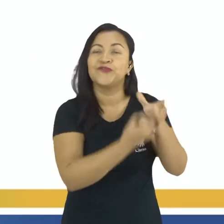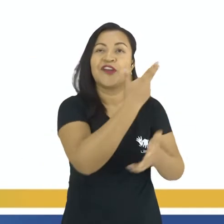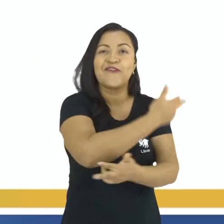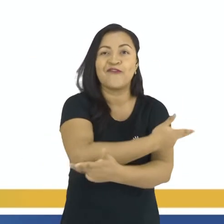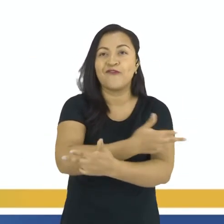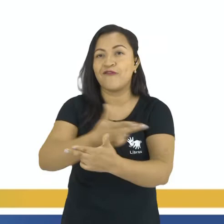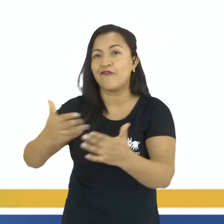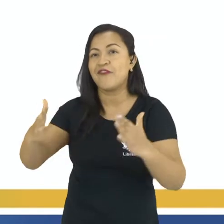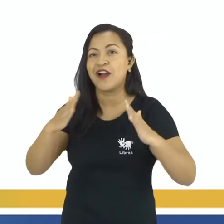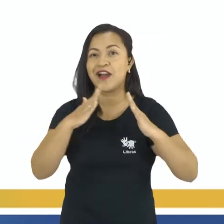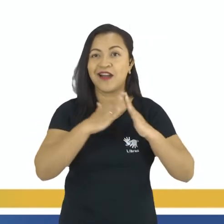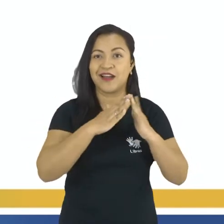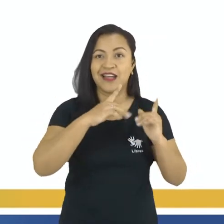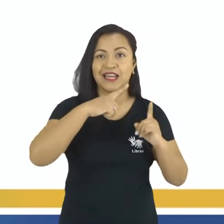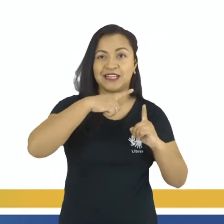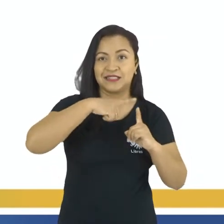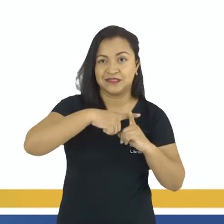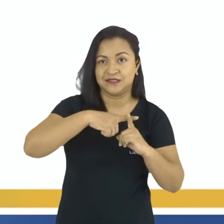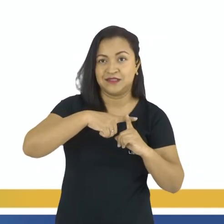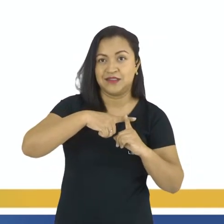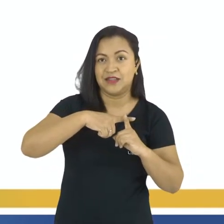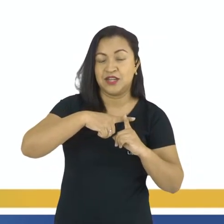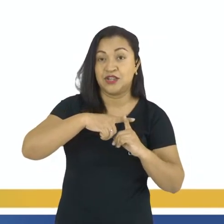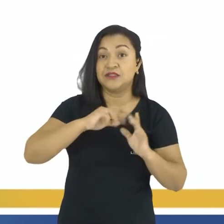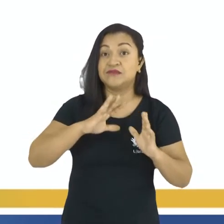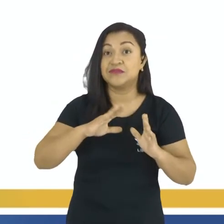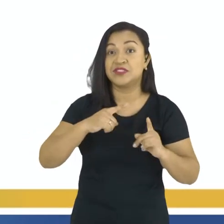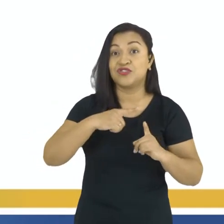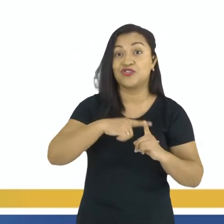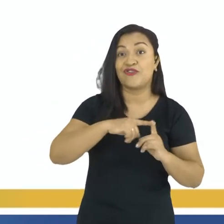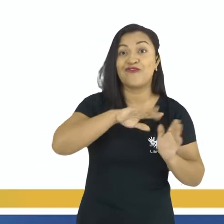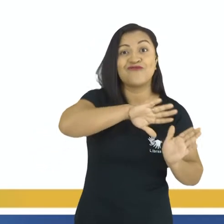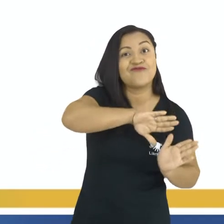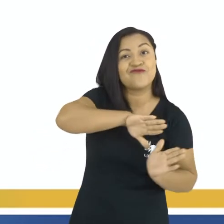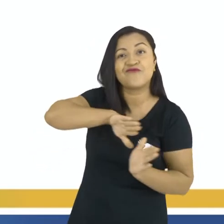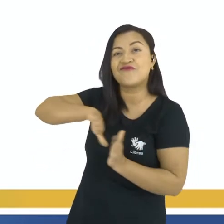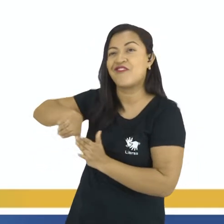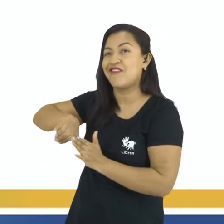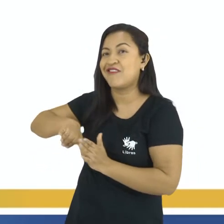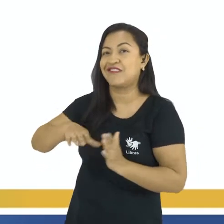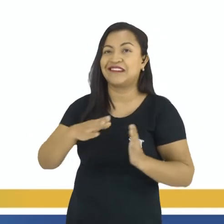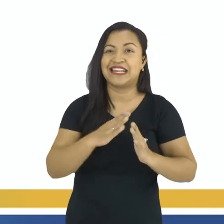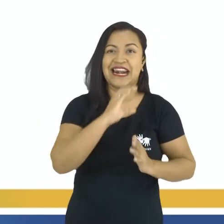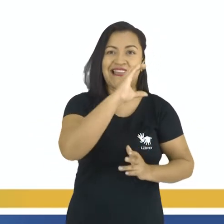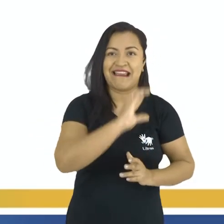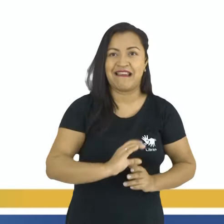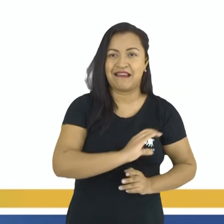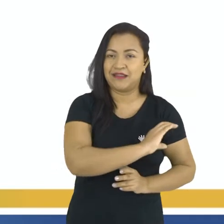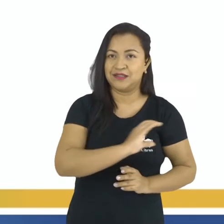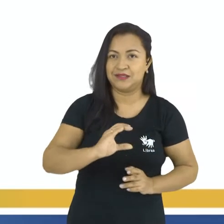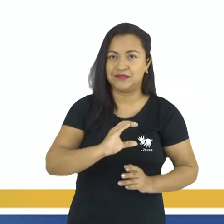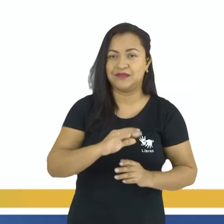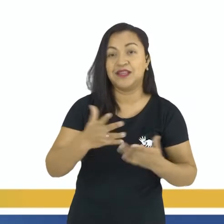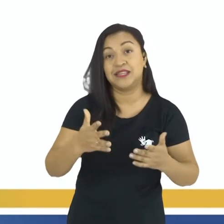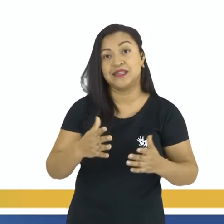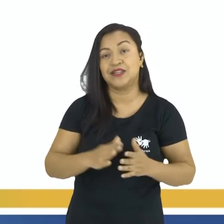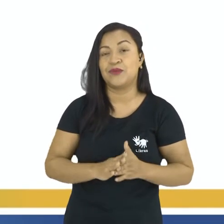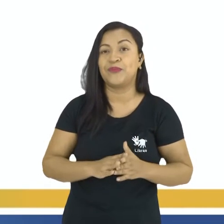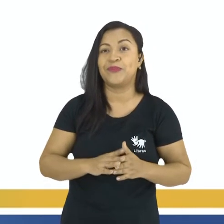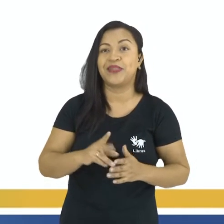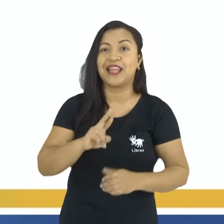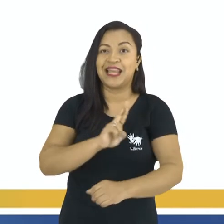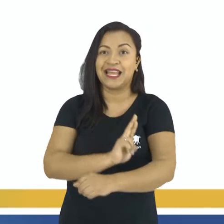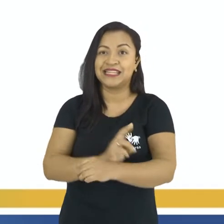todas elas se declararam fora da autoridade do Papa. Aquelas religiões que surgiram naquele momento estavam